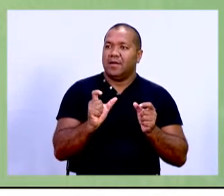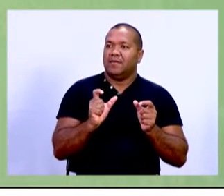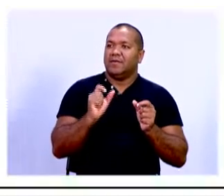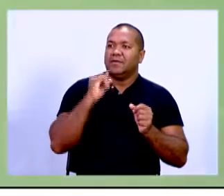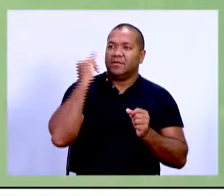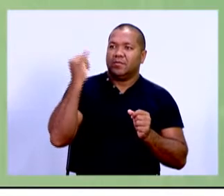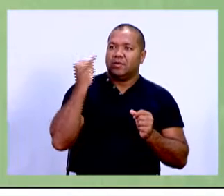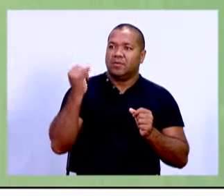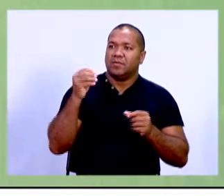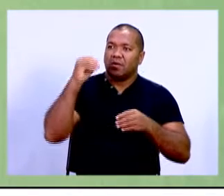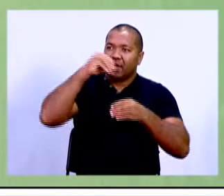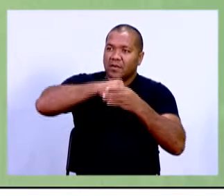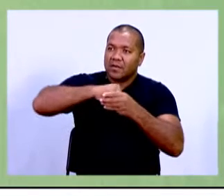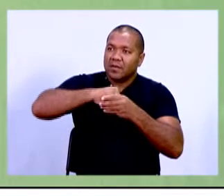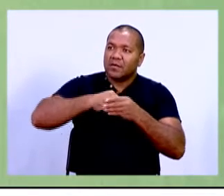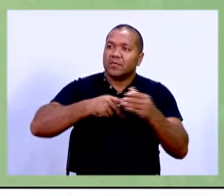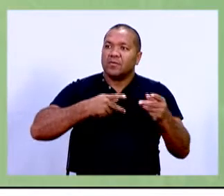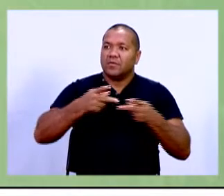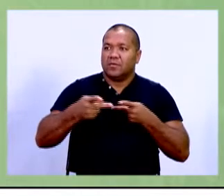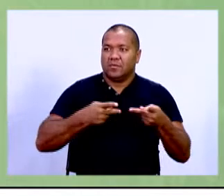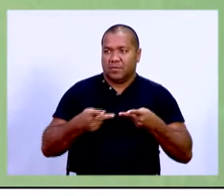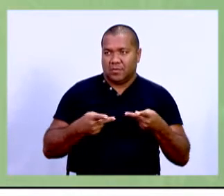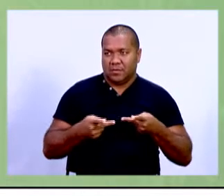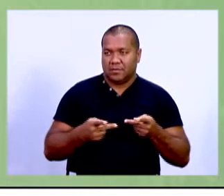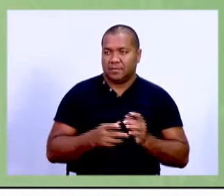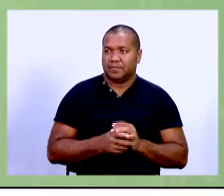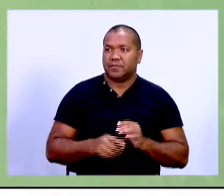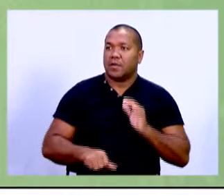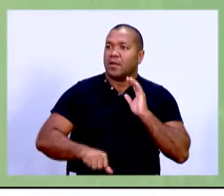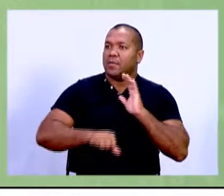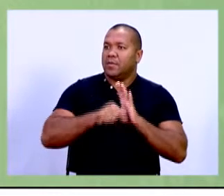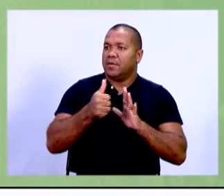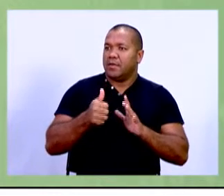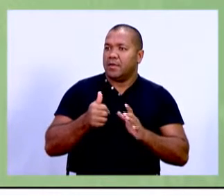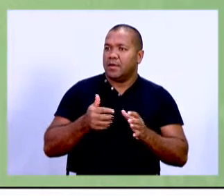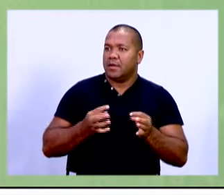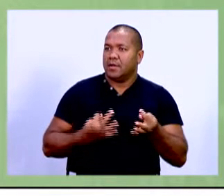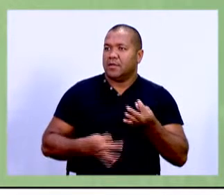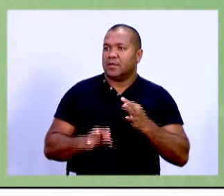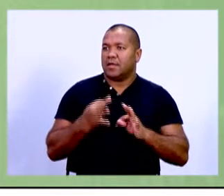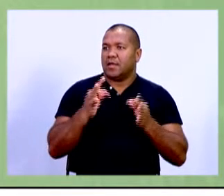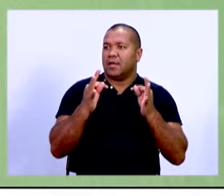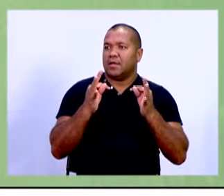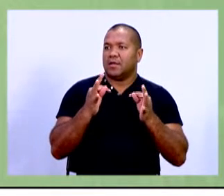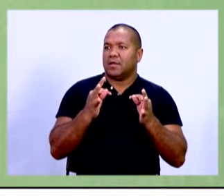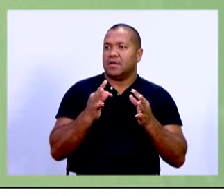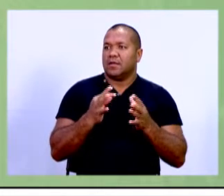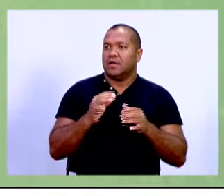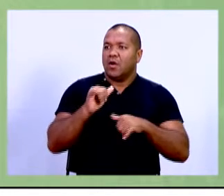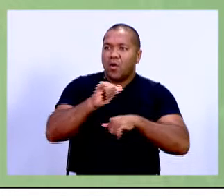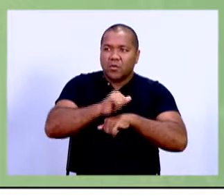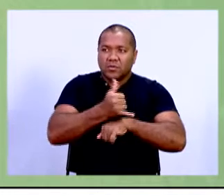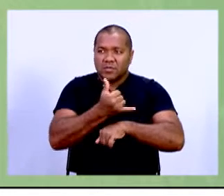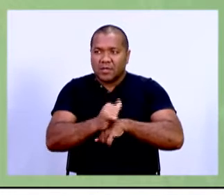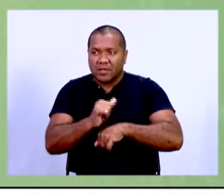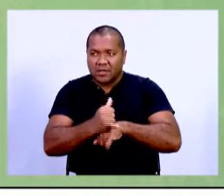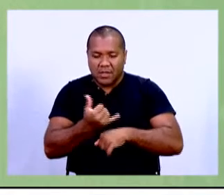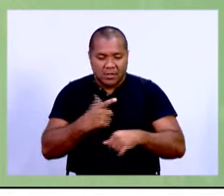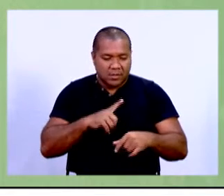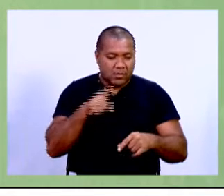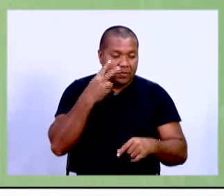nosso projeto. Então, a primeira técnica que nós vamos utilizar e que nós vimos nas nossas